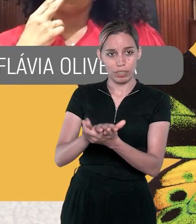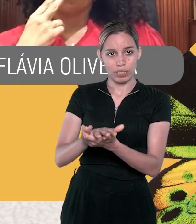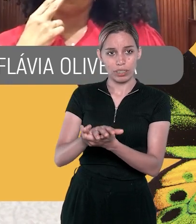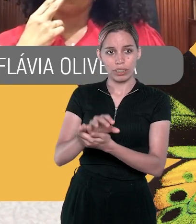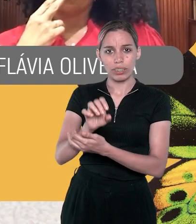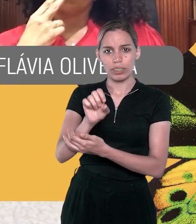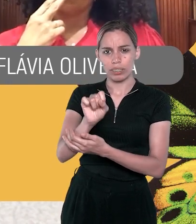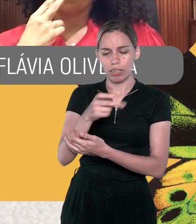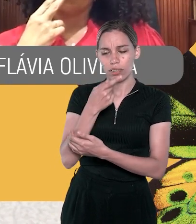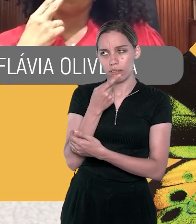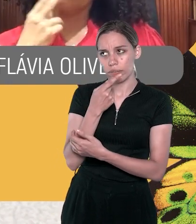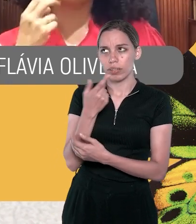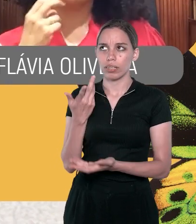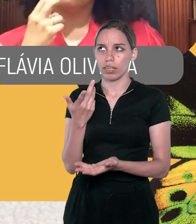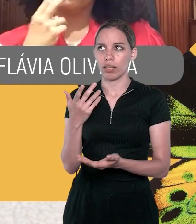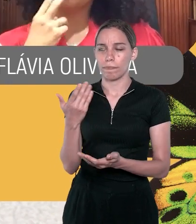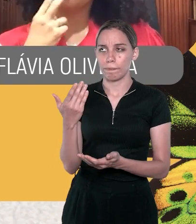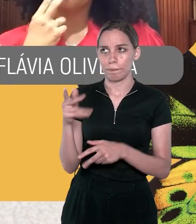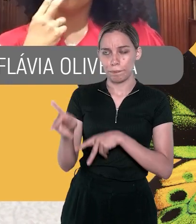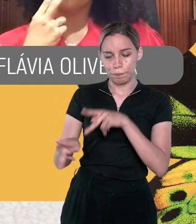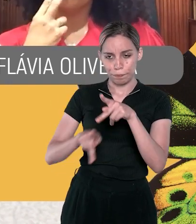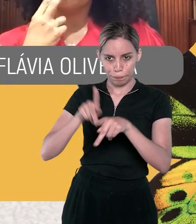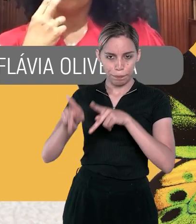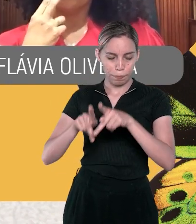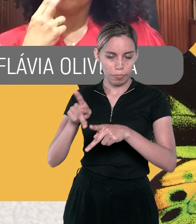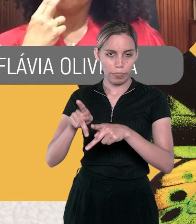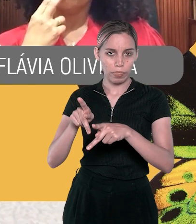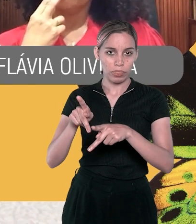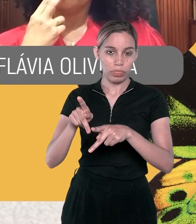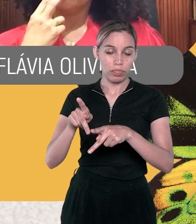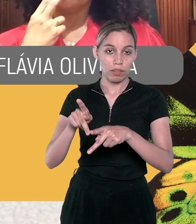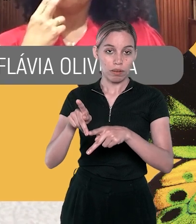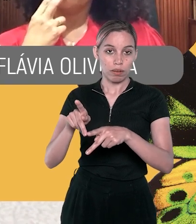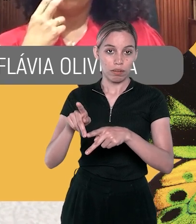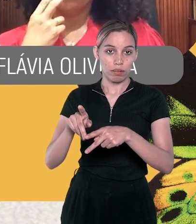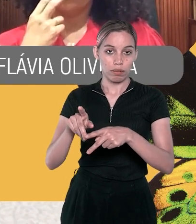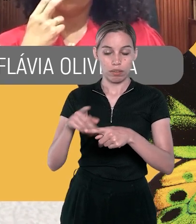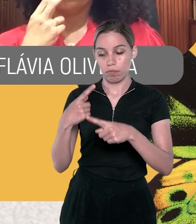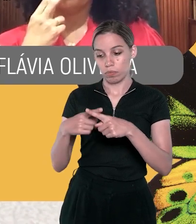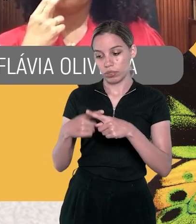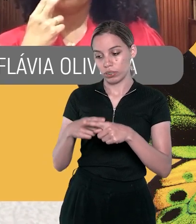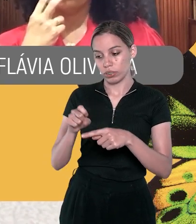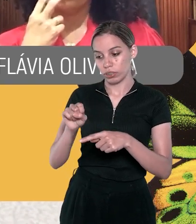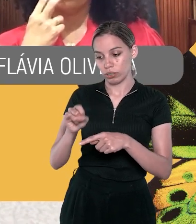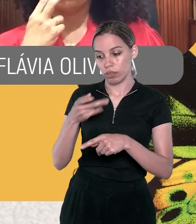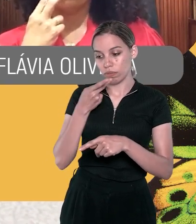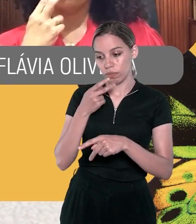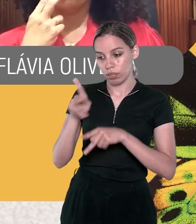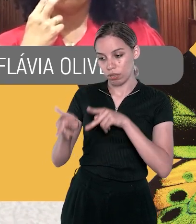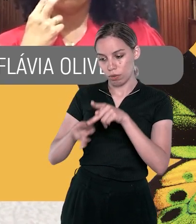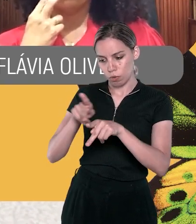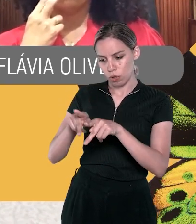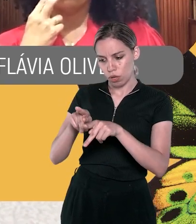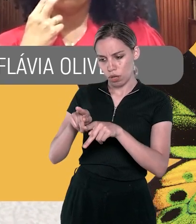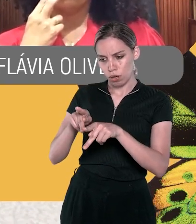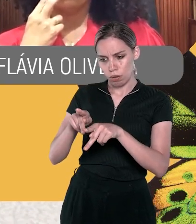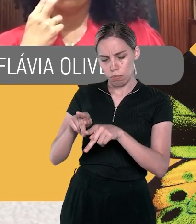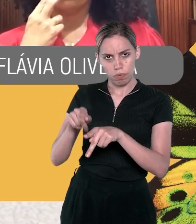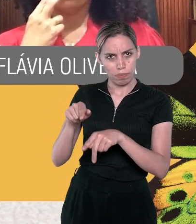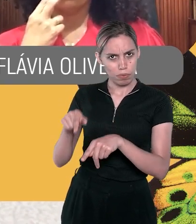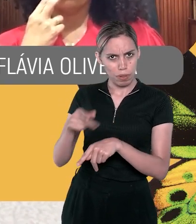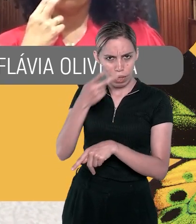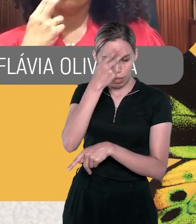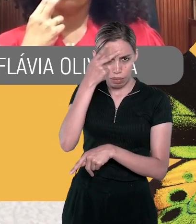mas na verdade o popular ele vai saindo da acepção de pobre, da